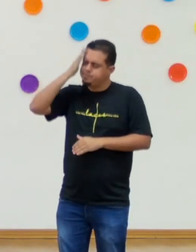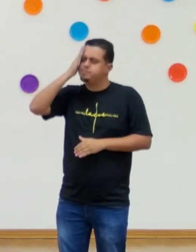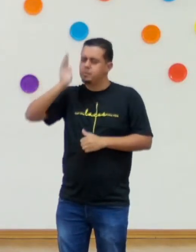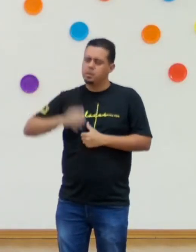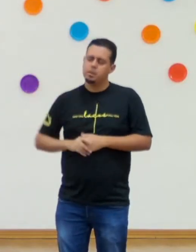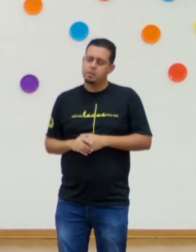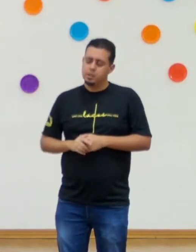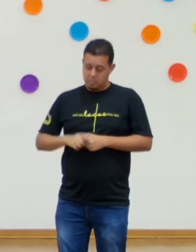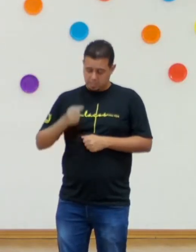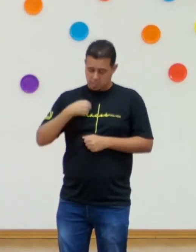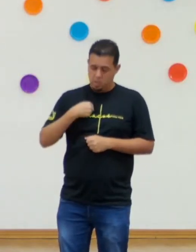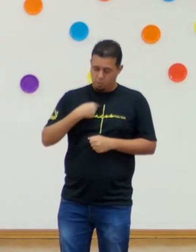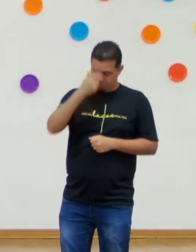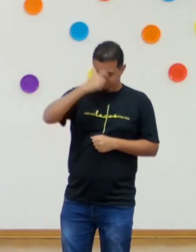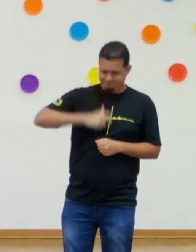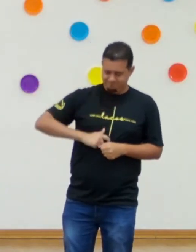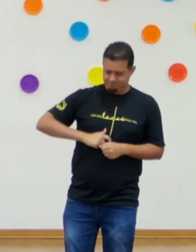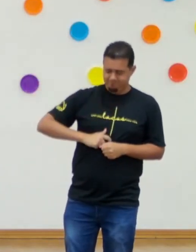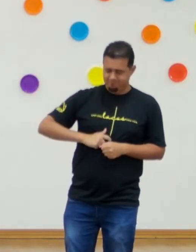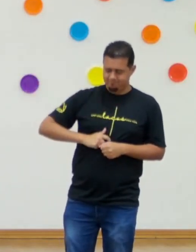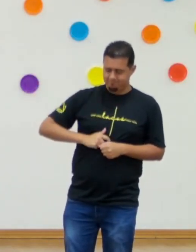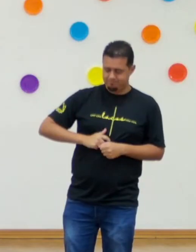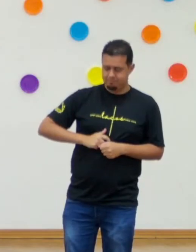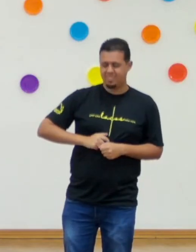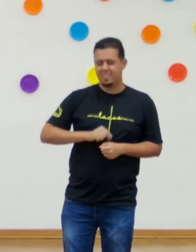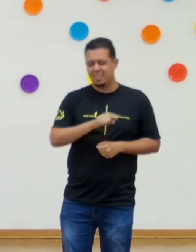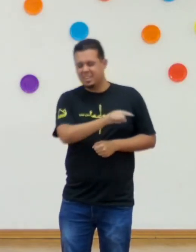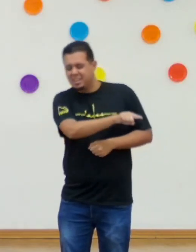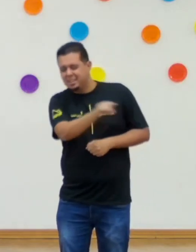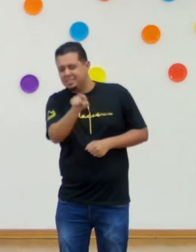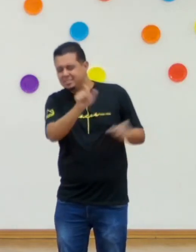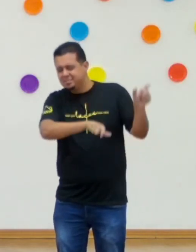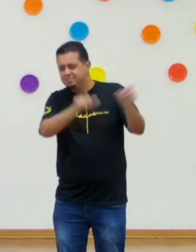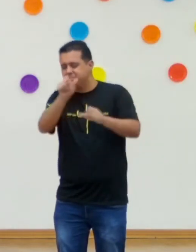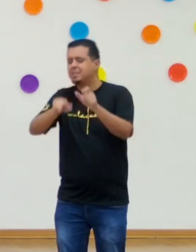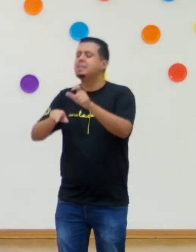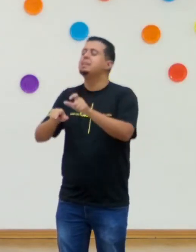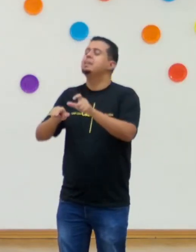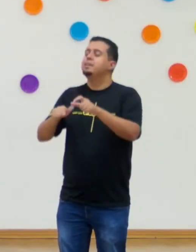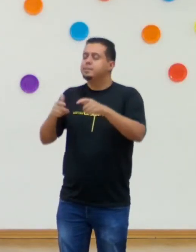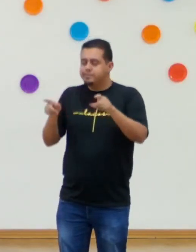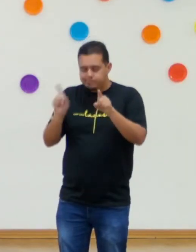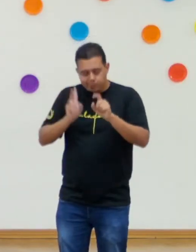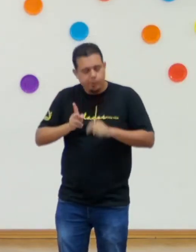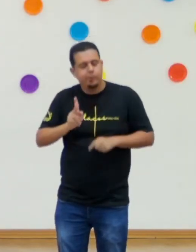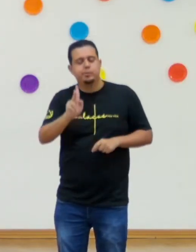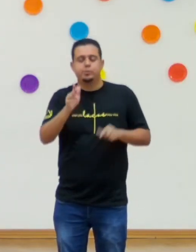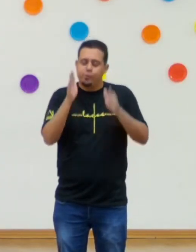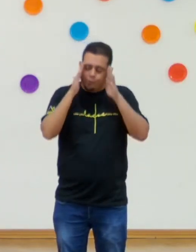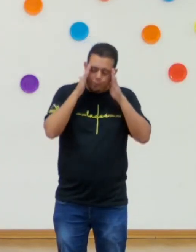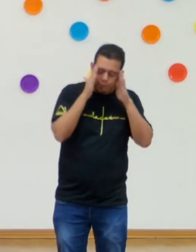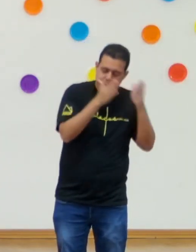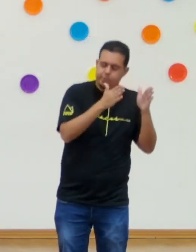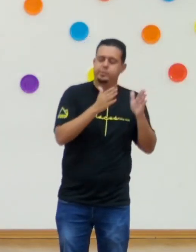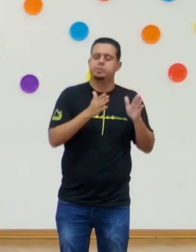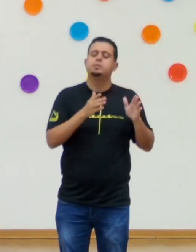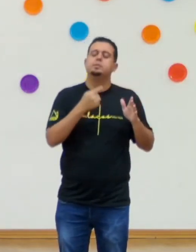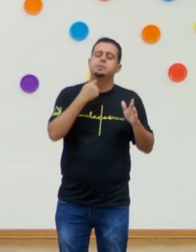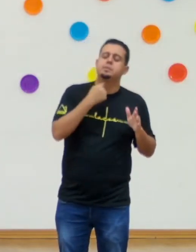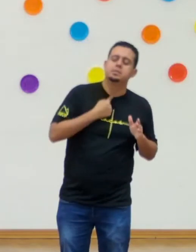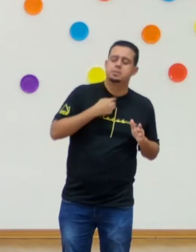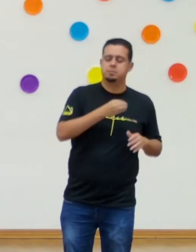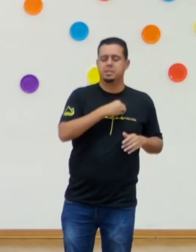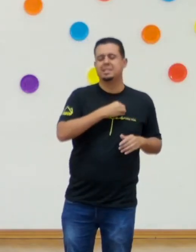dos meus irmãos é um coração inclinado ainda ao pecado. Nós temos a